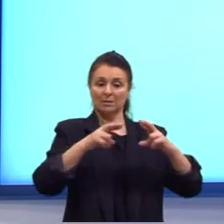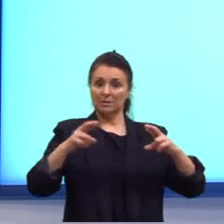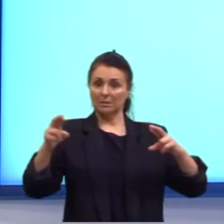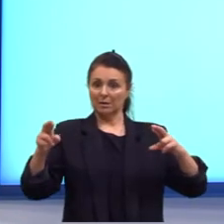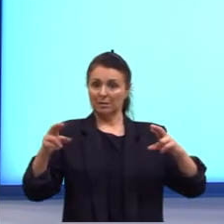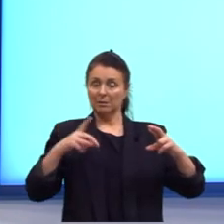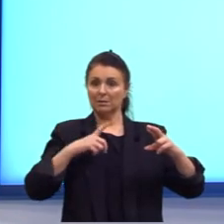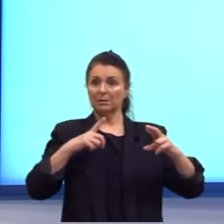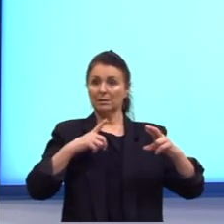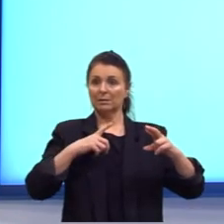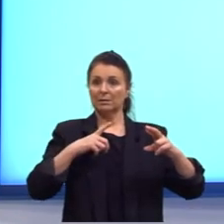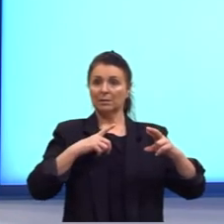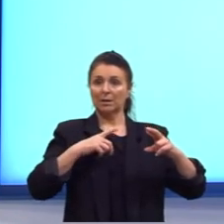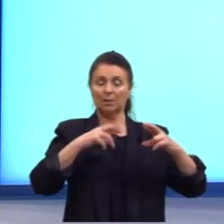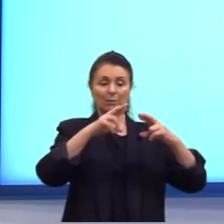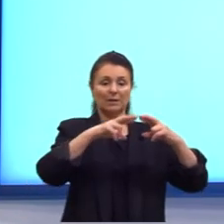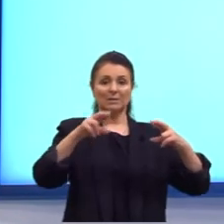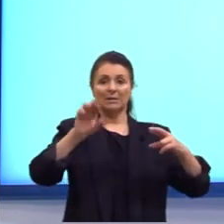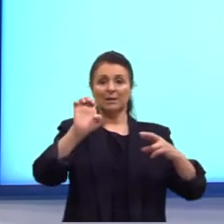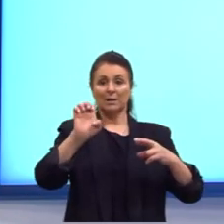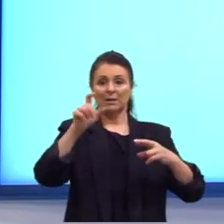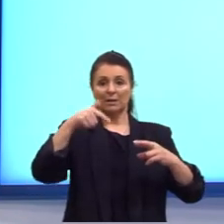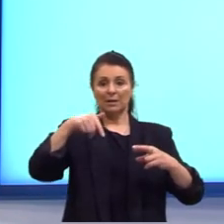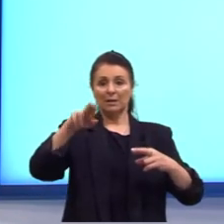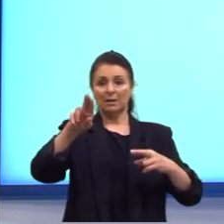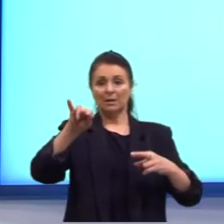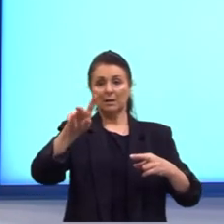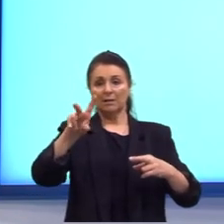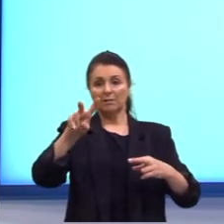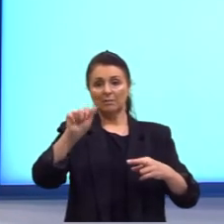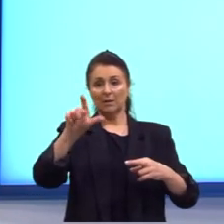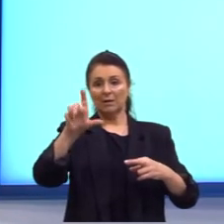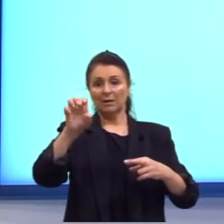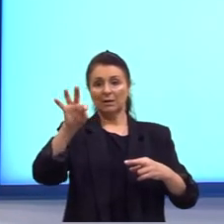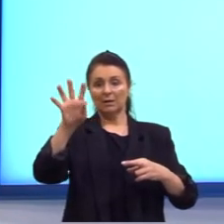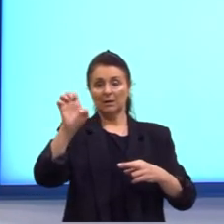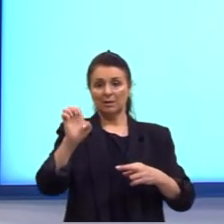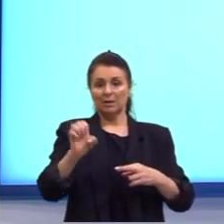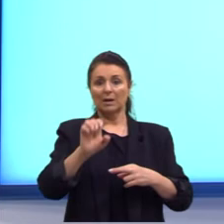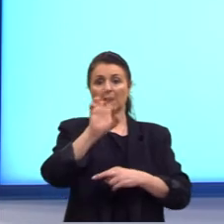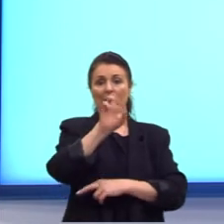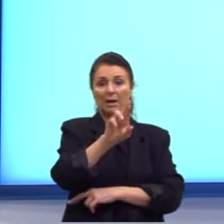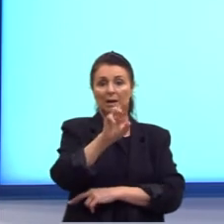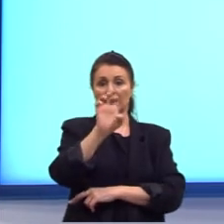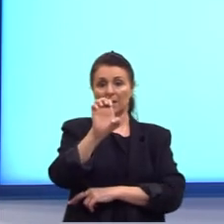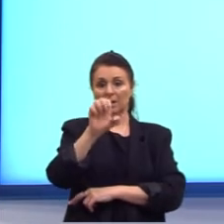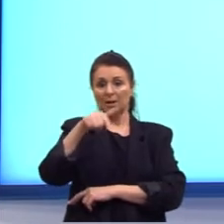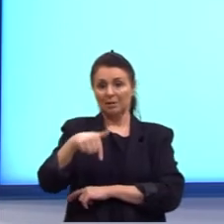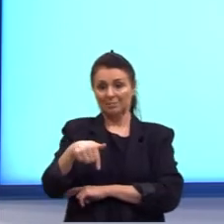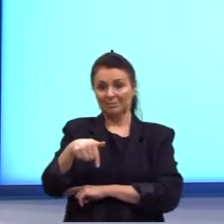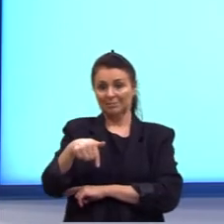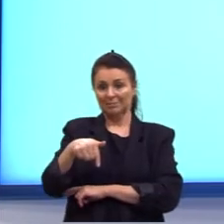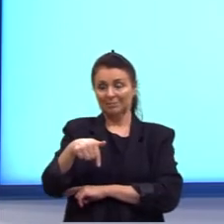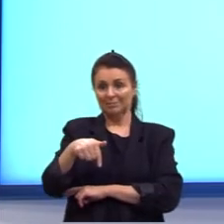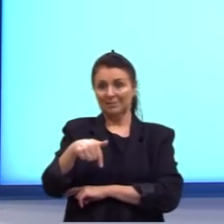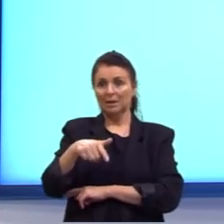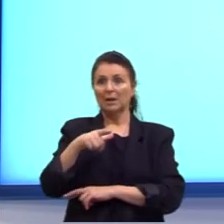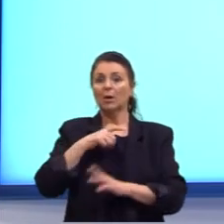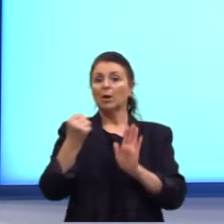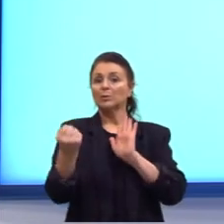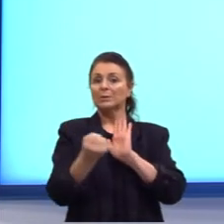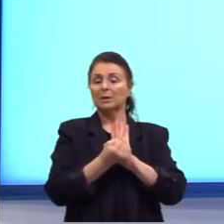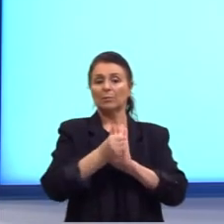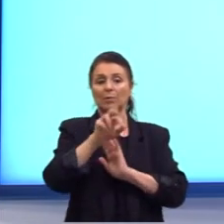né que eu tenho uma resistência equivalente que é esse r e que aqui tá ele é sempre